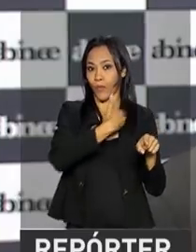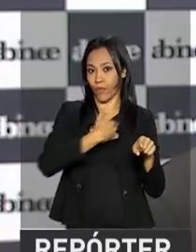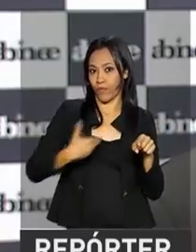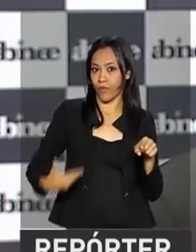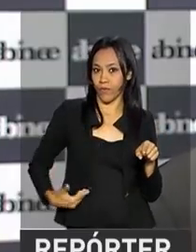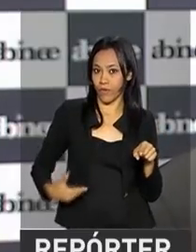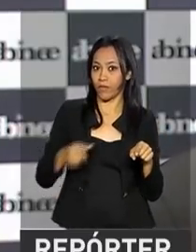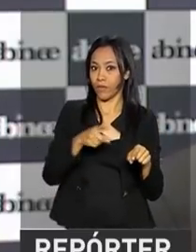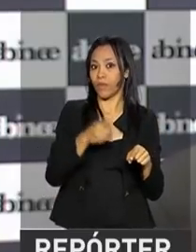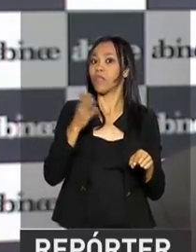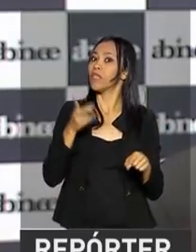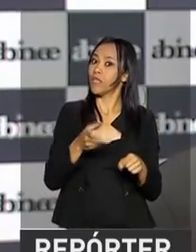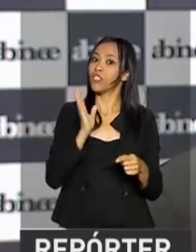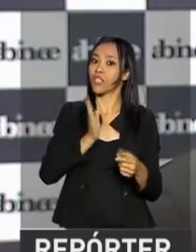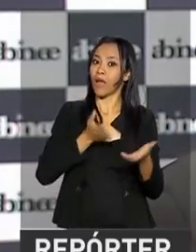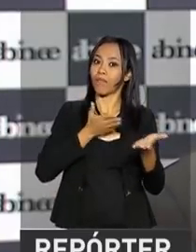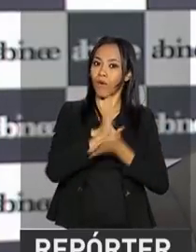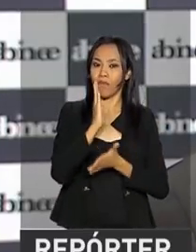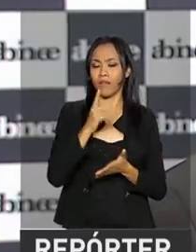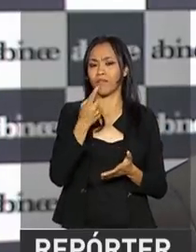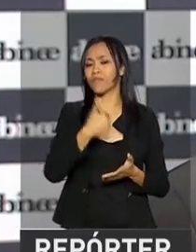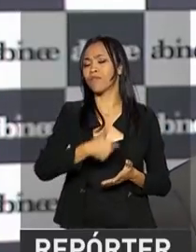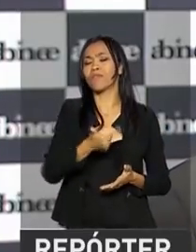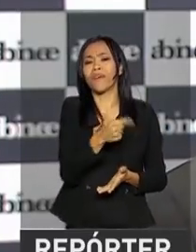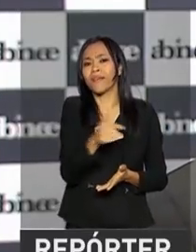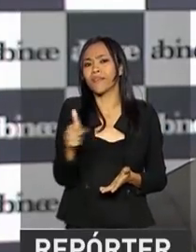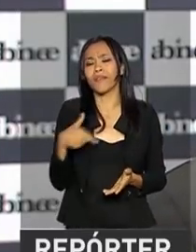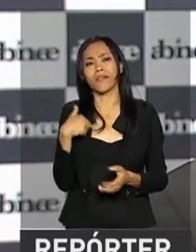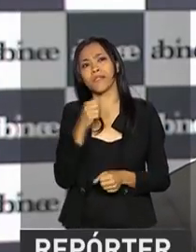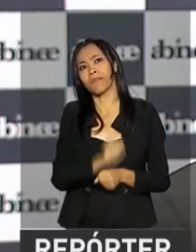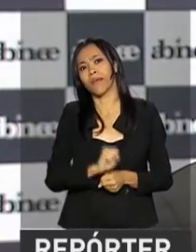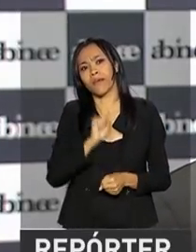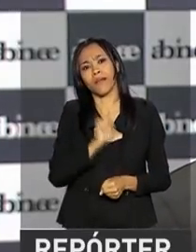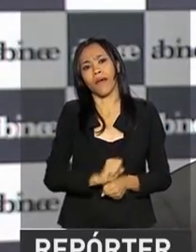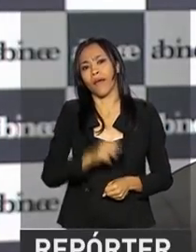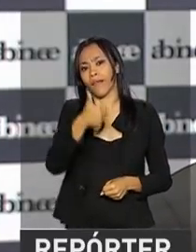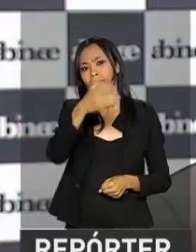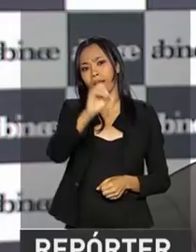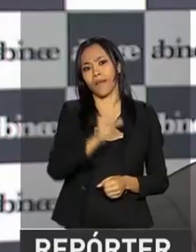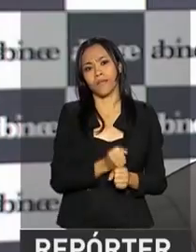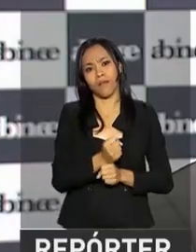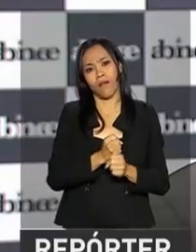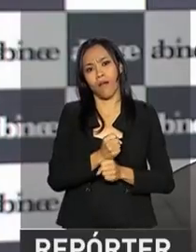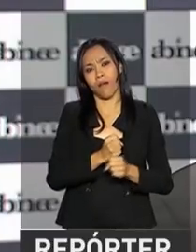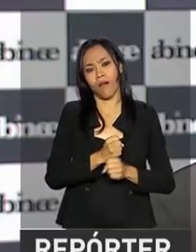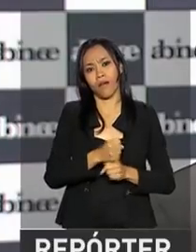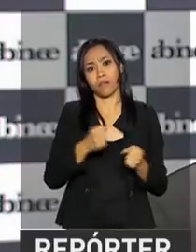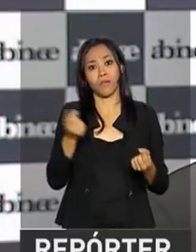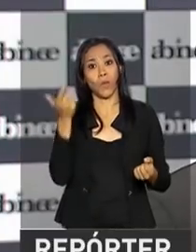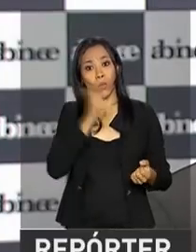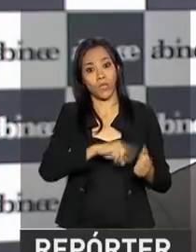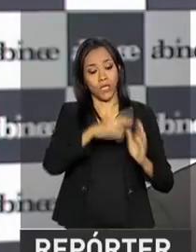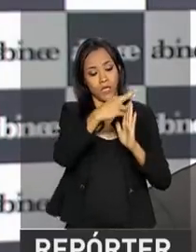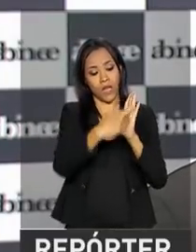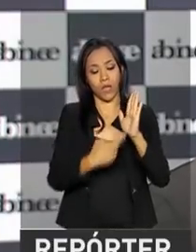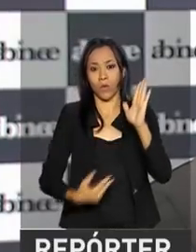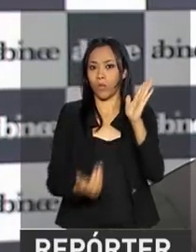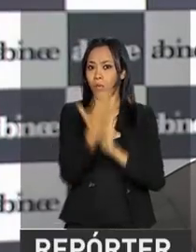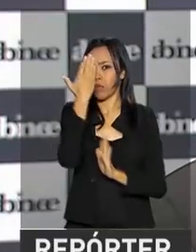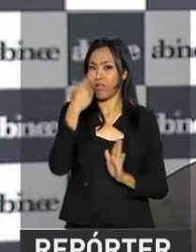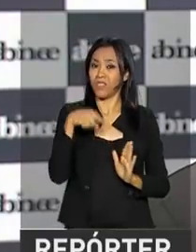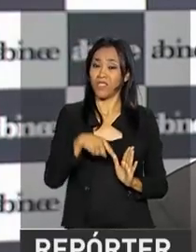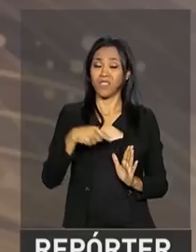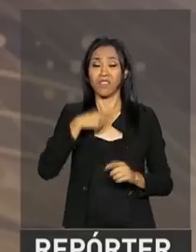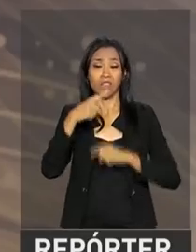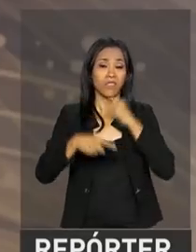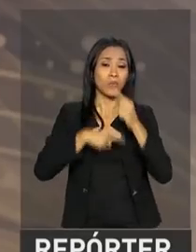praticamente aprovado então você não vai ter mais essa espera de dez anos pra você ter os seus relatórios aprovados que isso causava grande incerteza